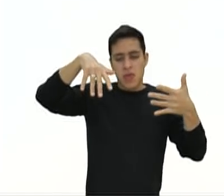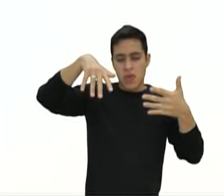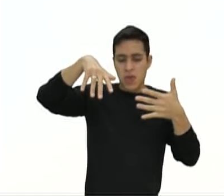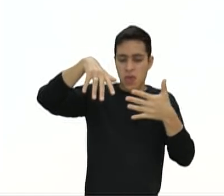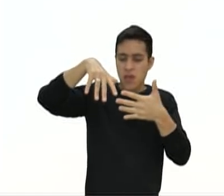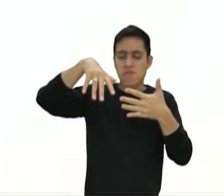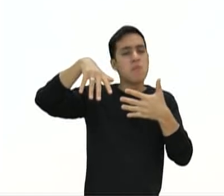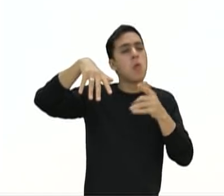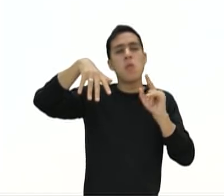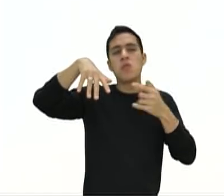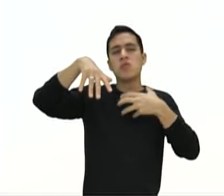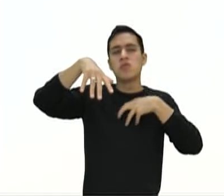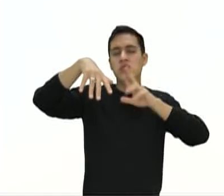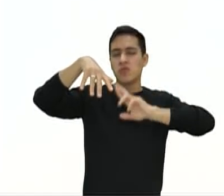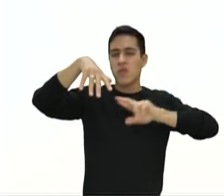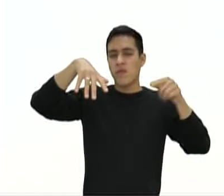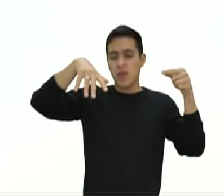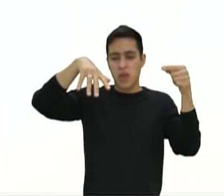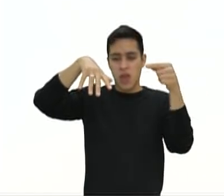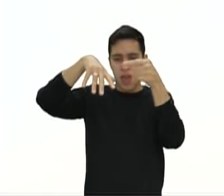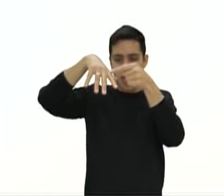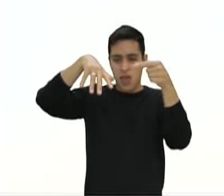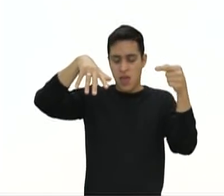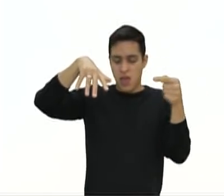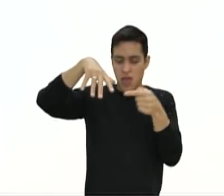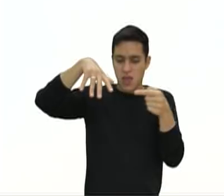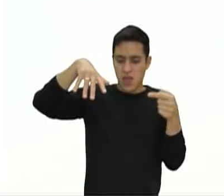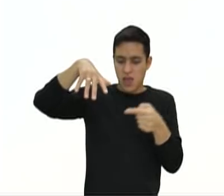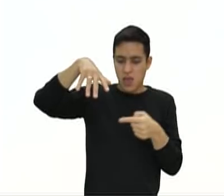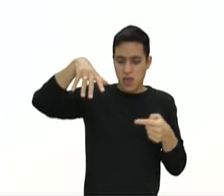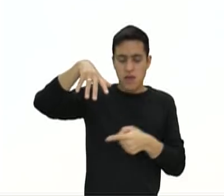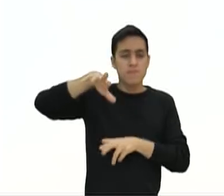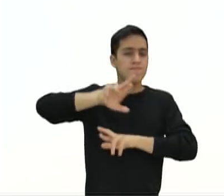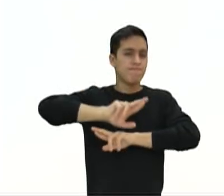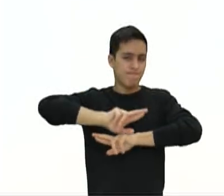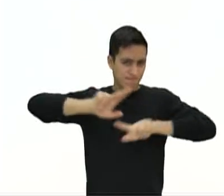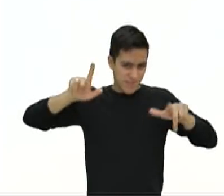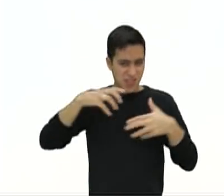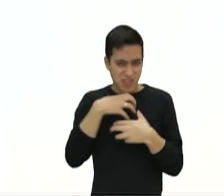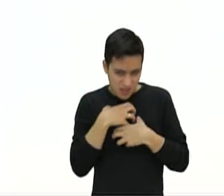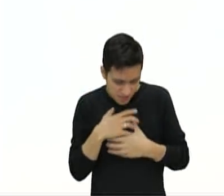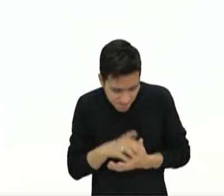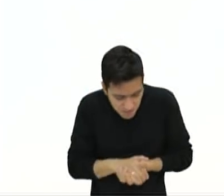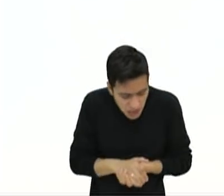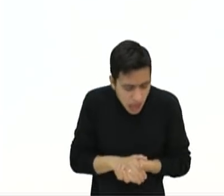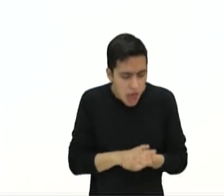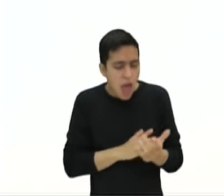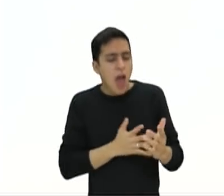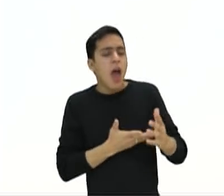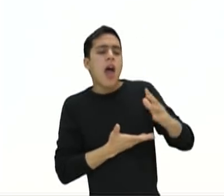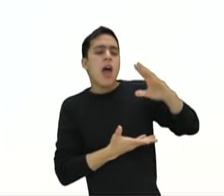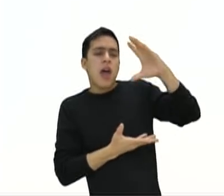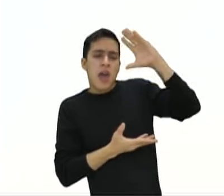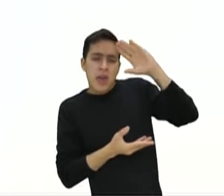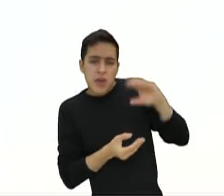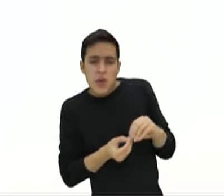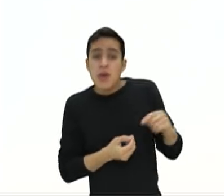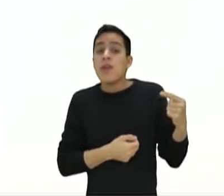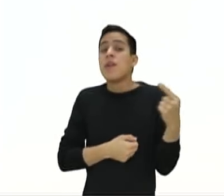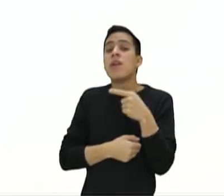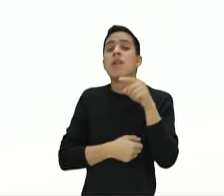formas diferentes no planeta, tá? Então, a gente pode dizer também que essa